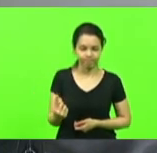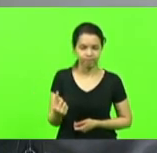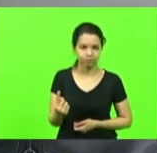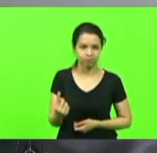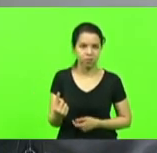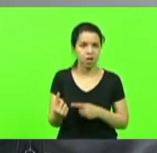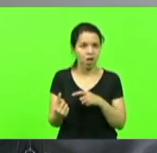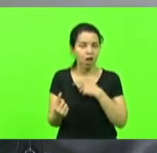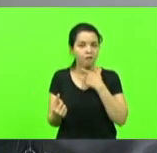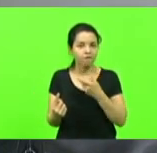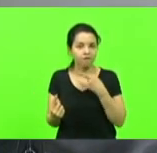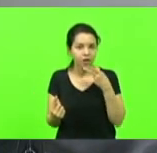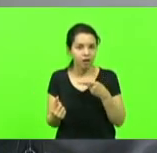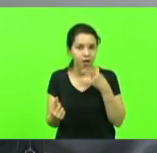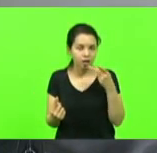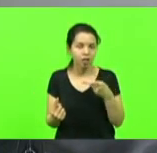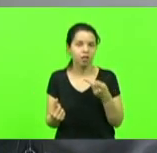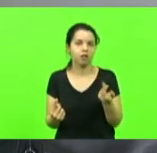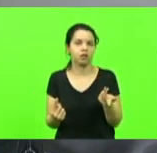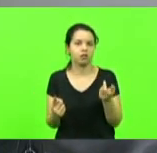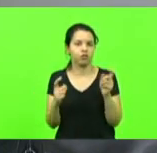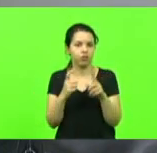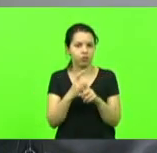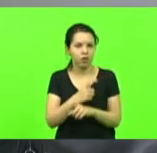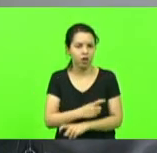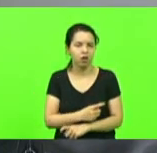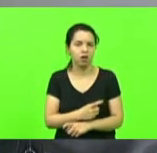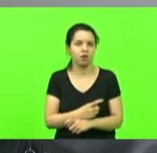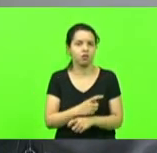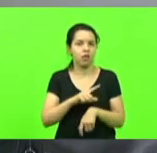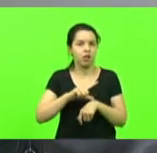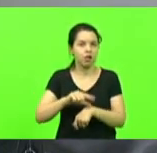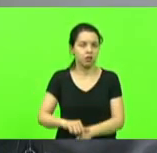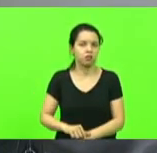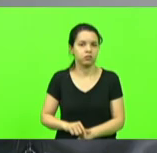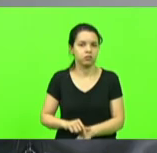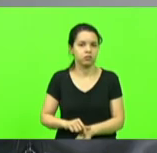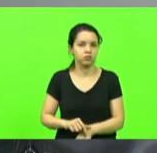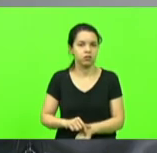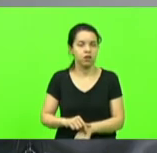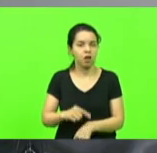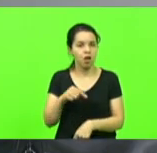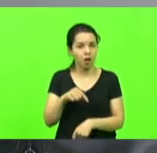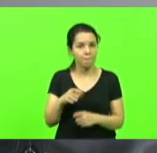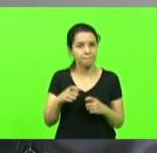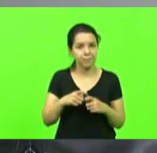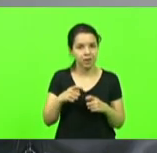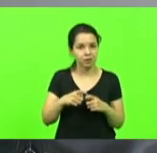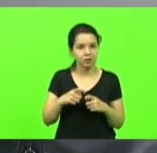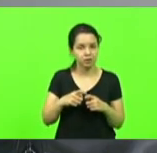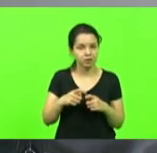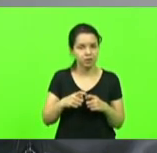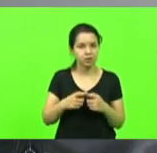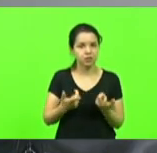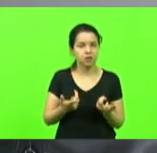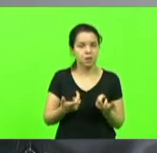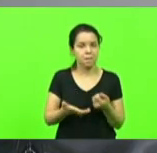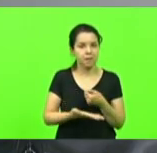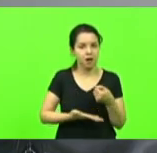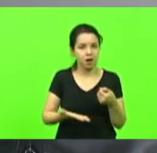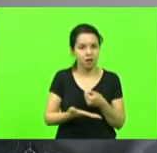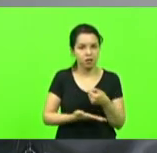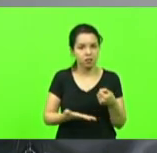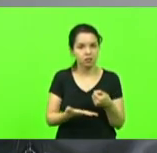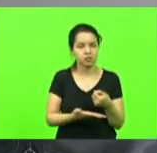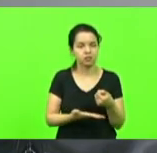com atraso, o que passa na cabeça, tanto da medicina básica ali, do posto de saúde, da